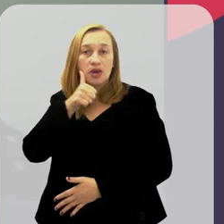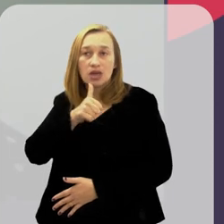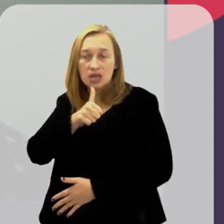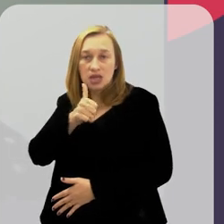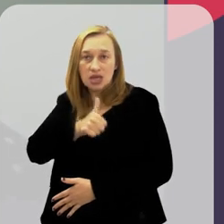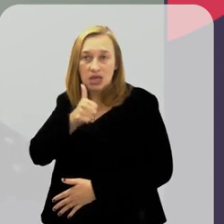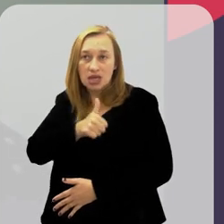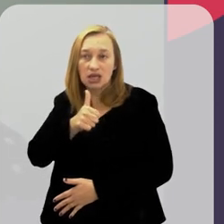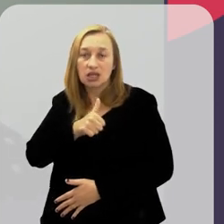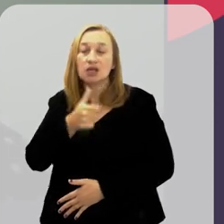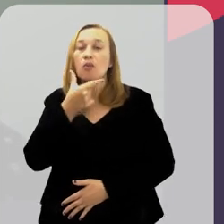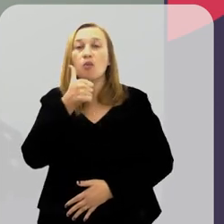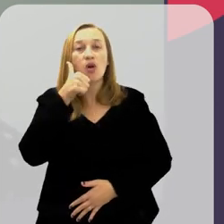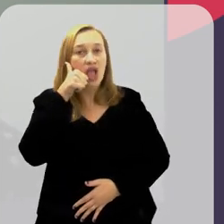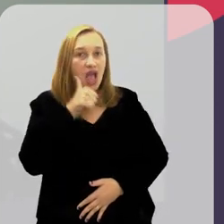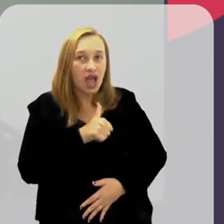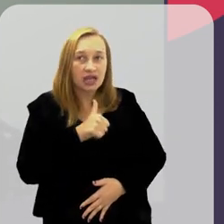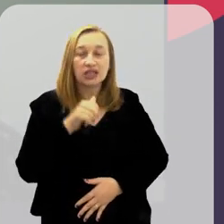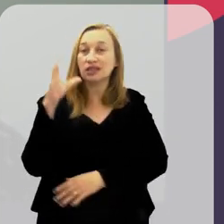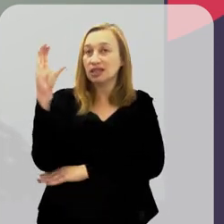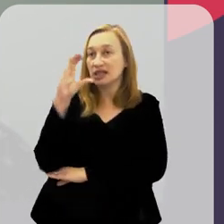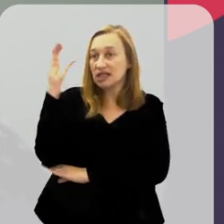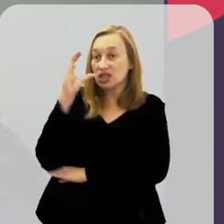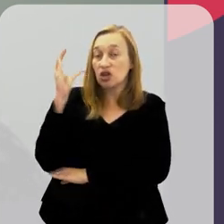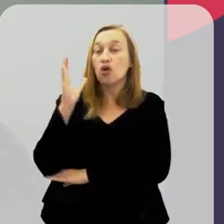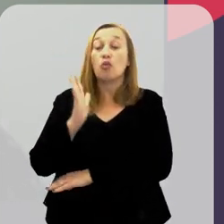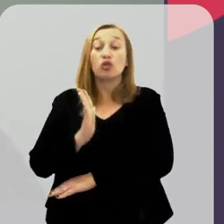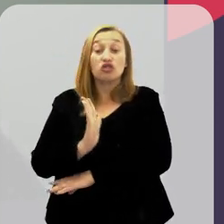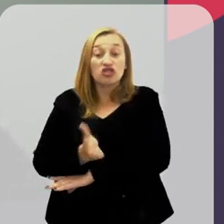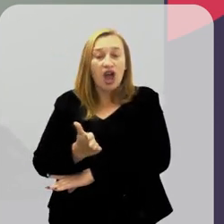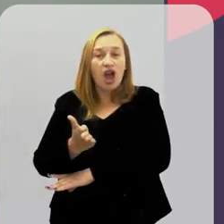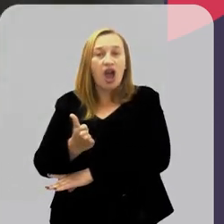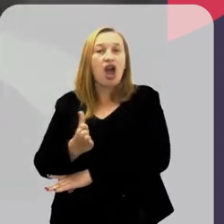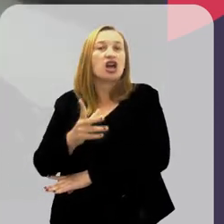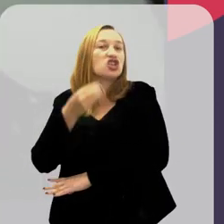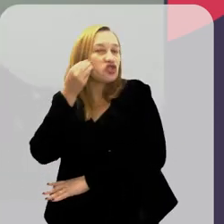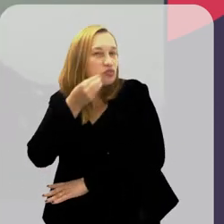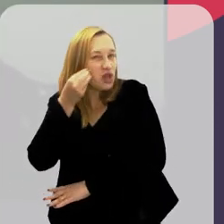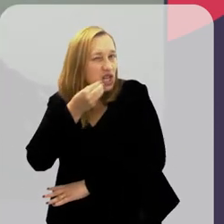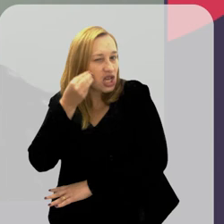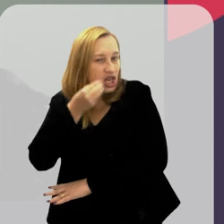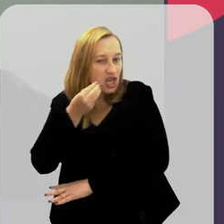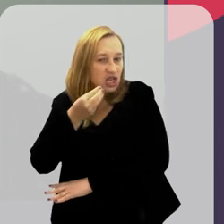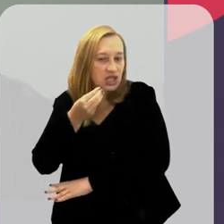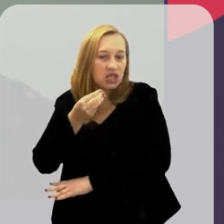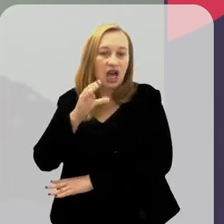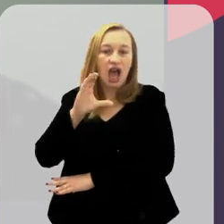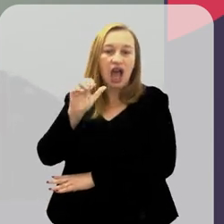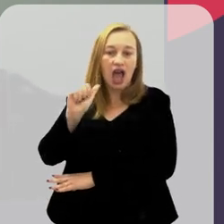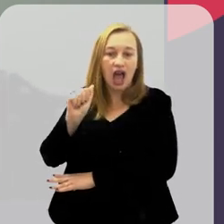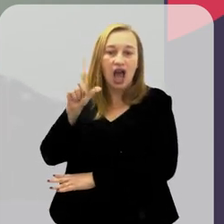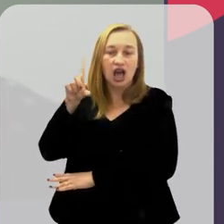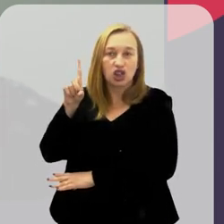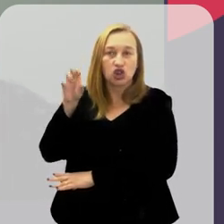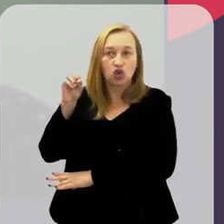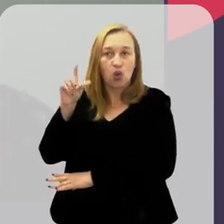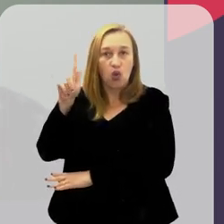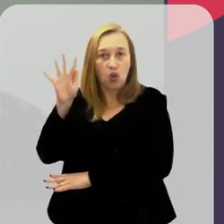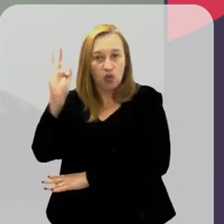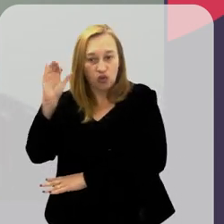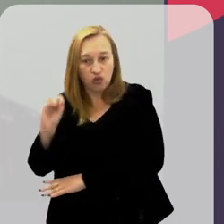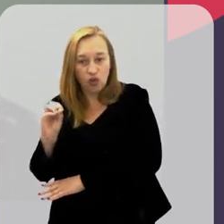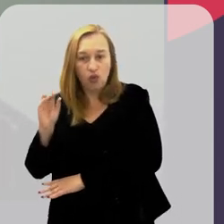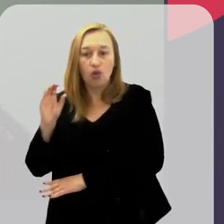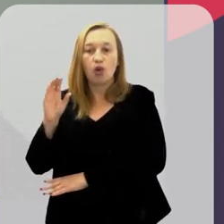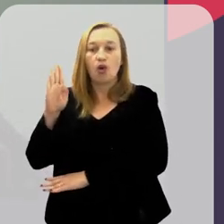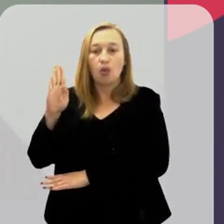Meninas e Mulheres na Ciência, e como eu já tinha tido a experiência na Adolfo Bloch, usando metodologias